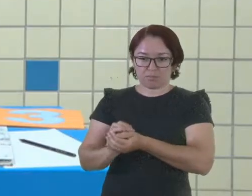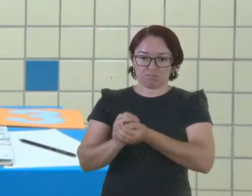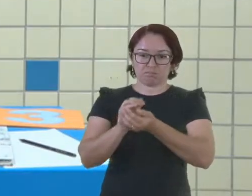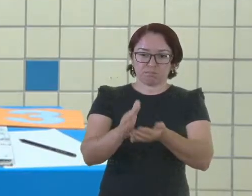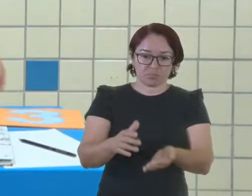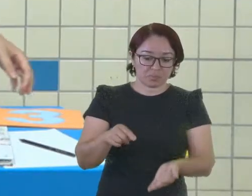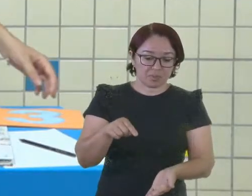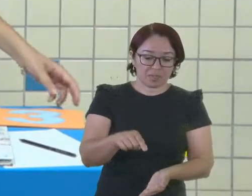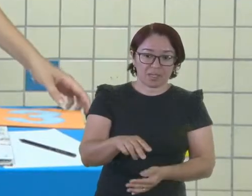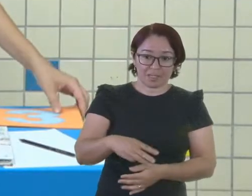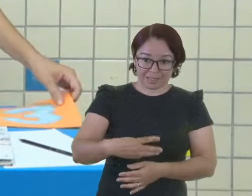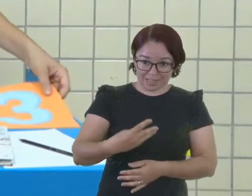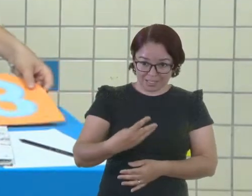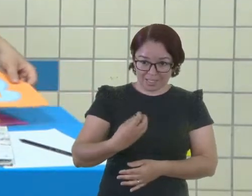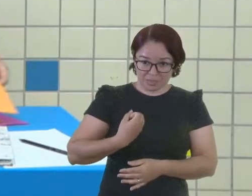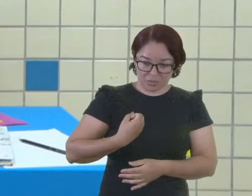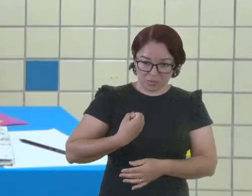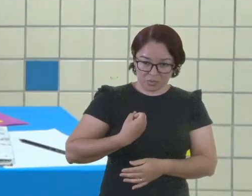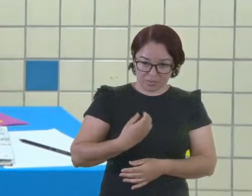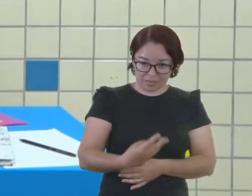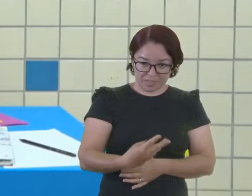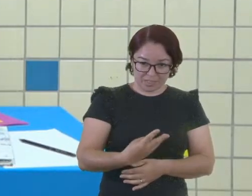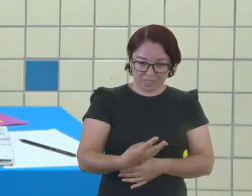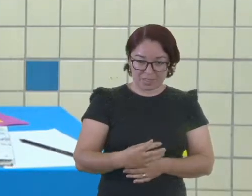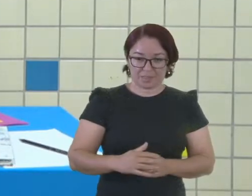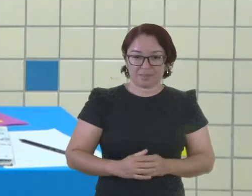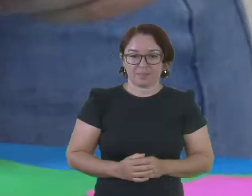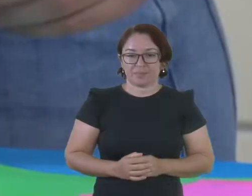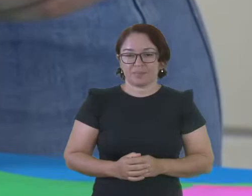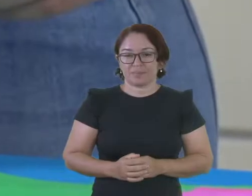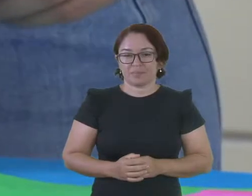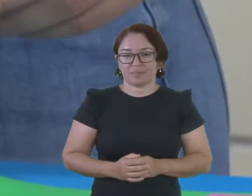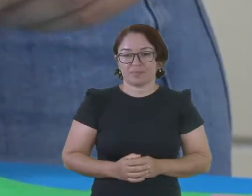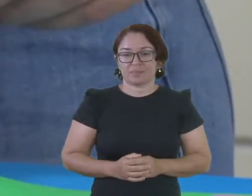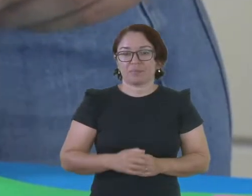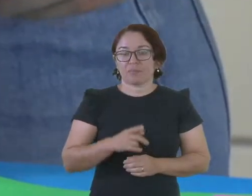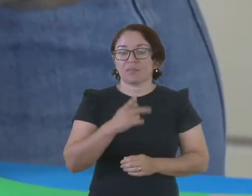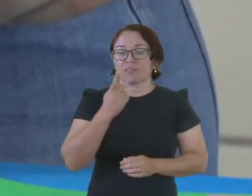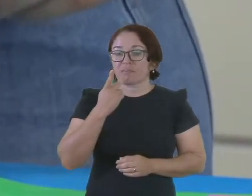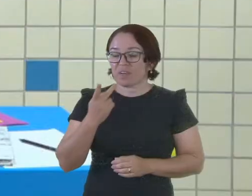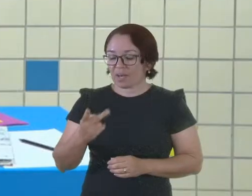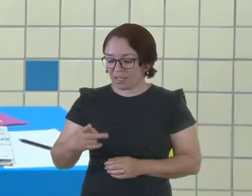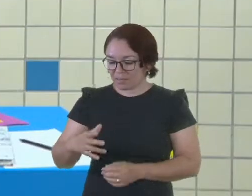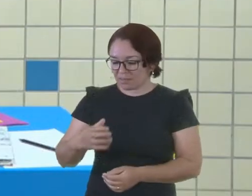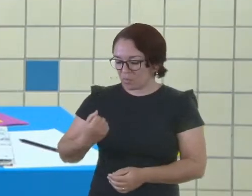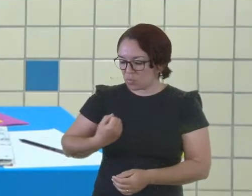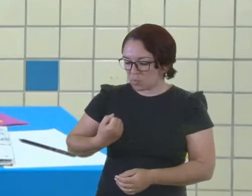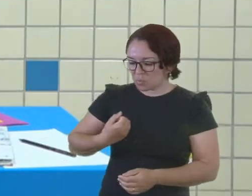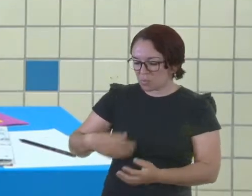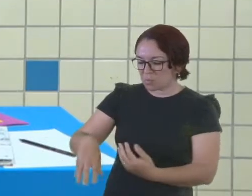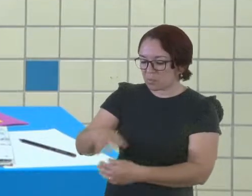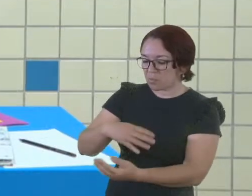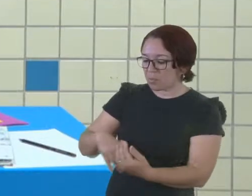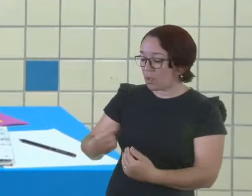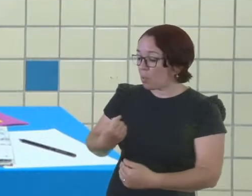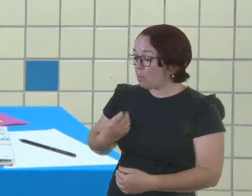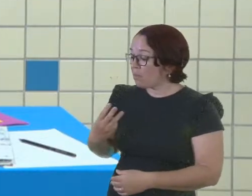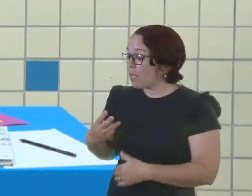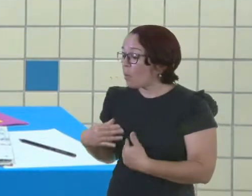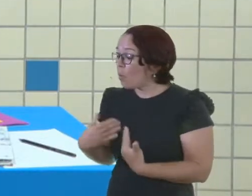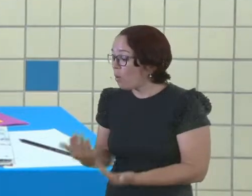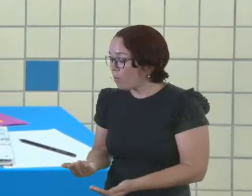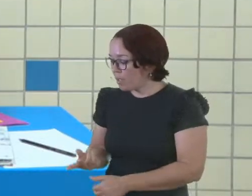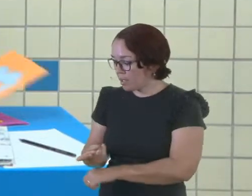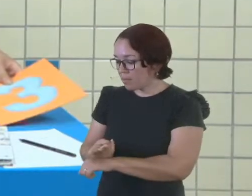3, vai pedir para que a criança identifique o número 3. E identificando